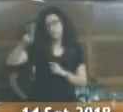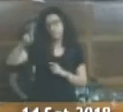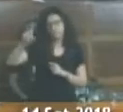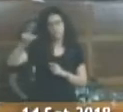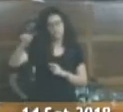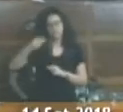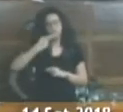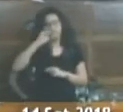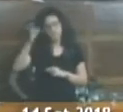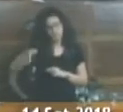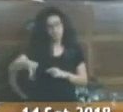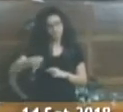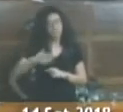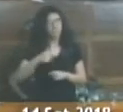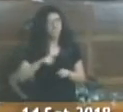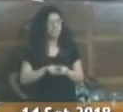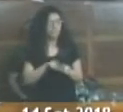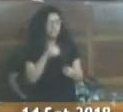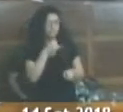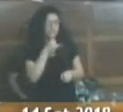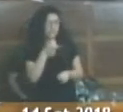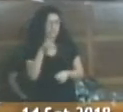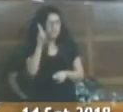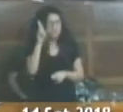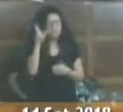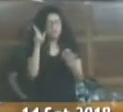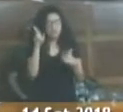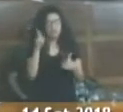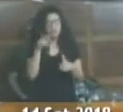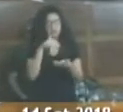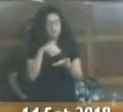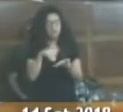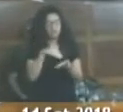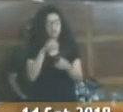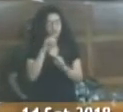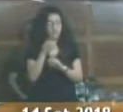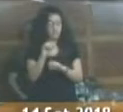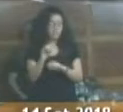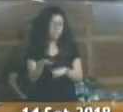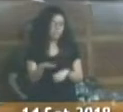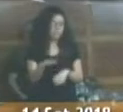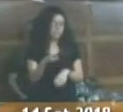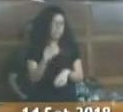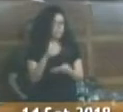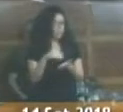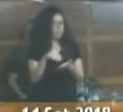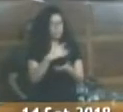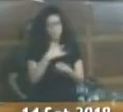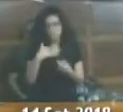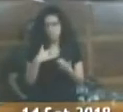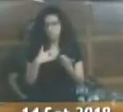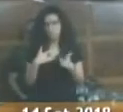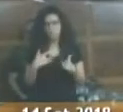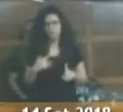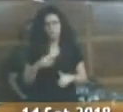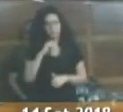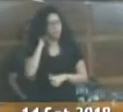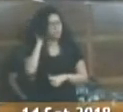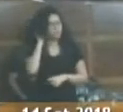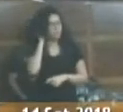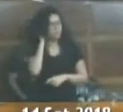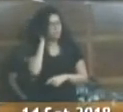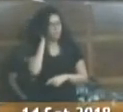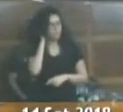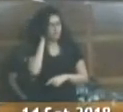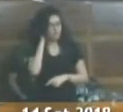nossa pasta. Também lamento não ter nenhum representante da Secretaria de Educação e nem Secretaria de Saúde, né? E que a gente